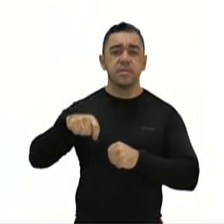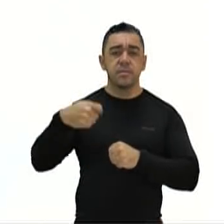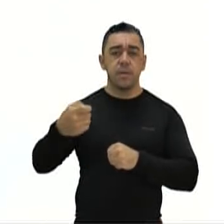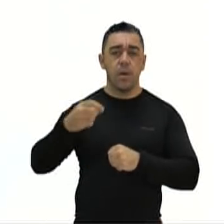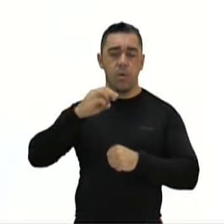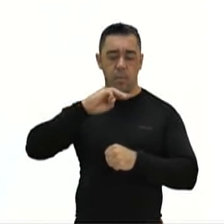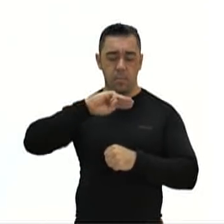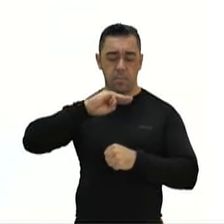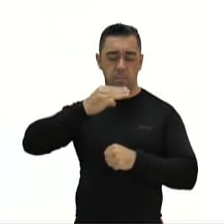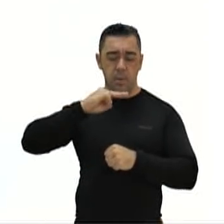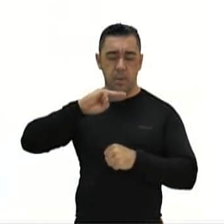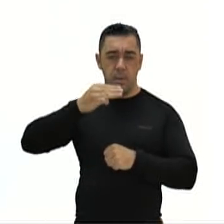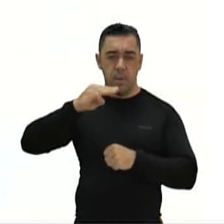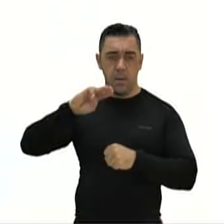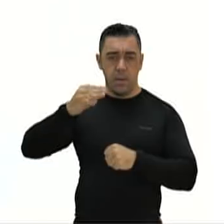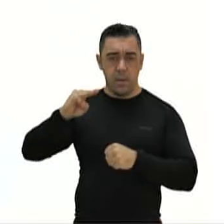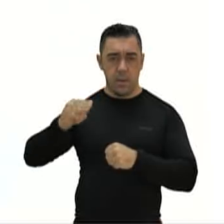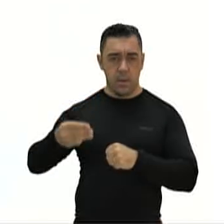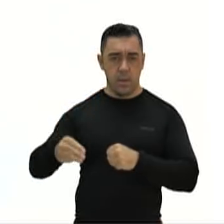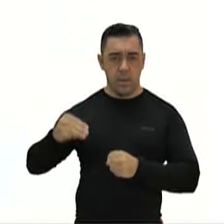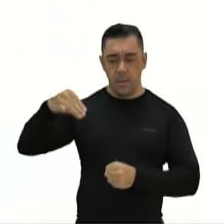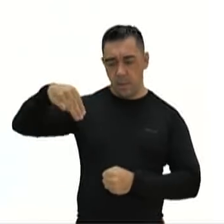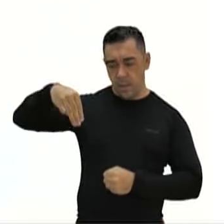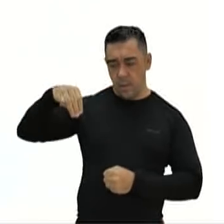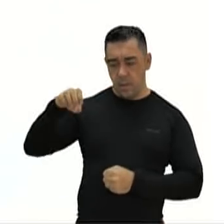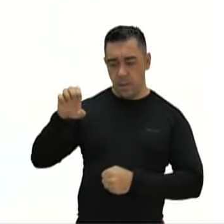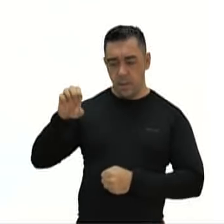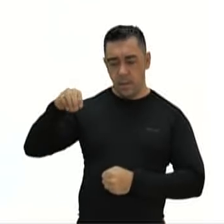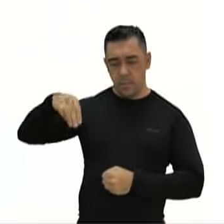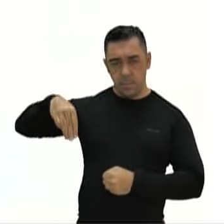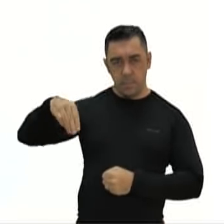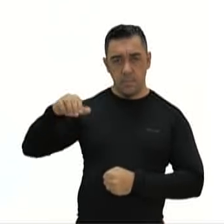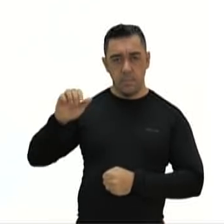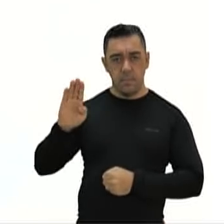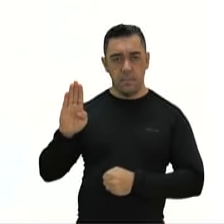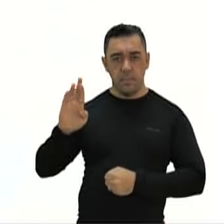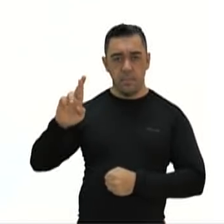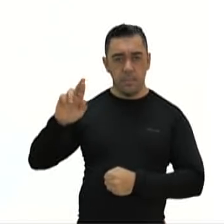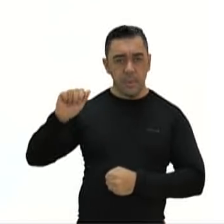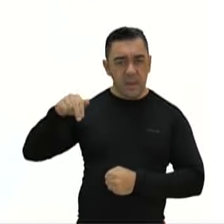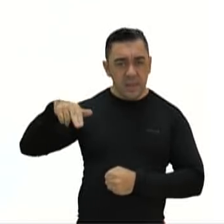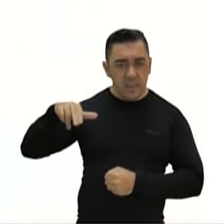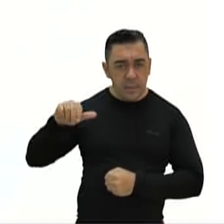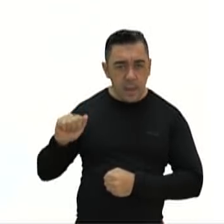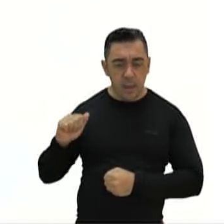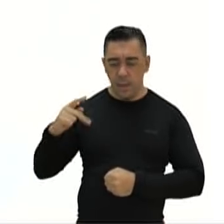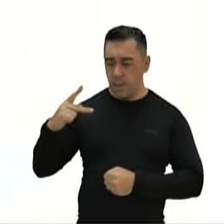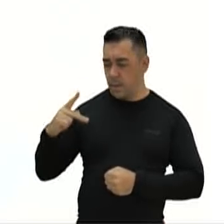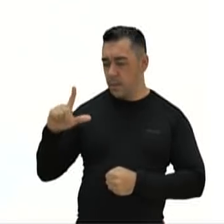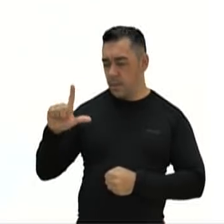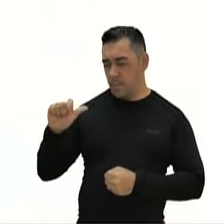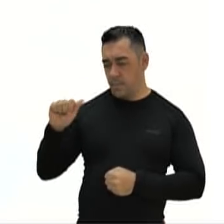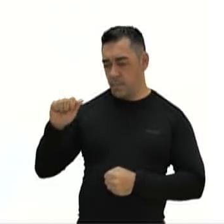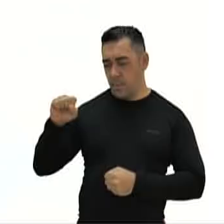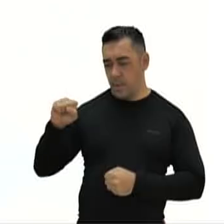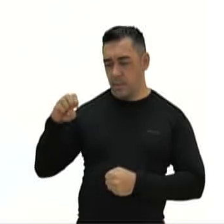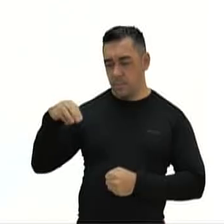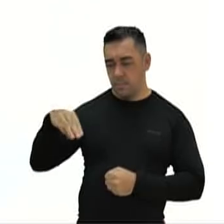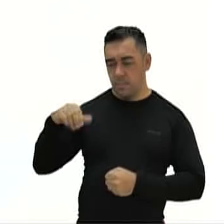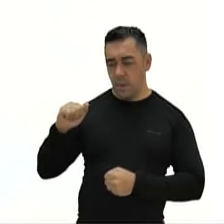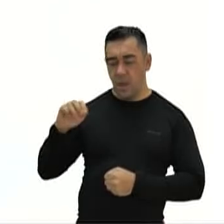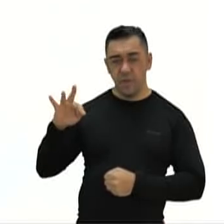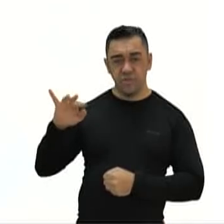está ao redor da célula. A membrana plasmática, ela tem a função de delimitar a célula,